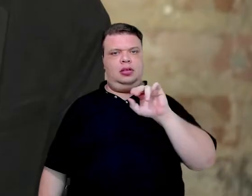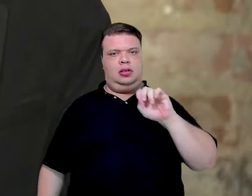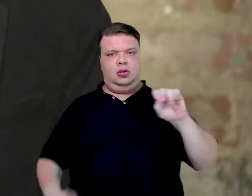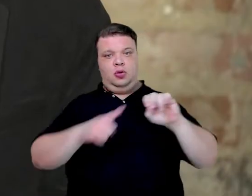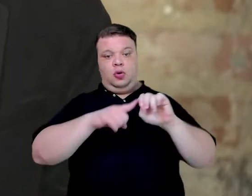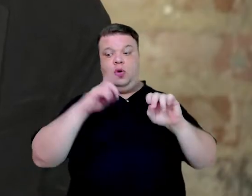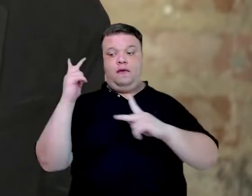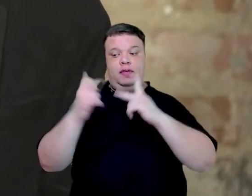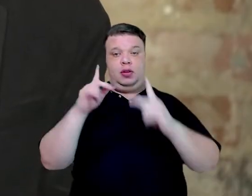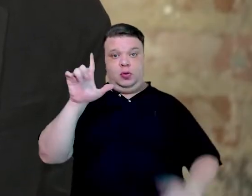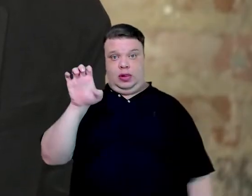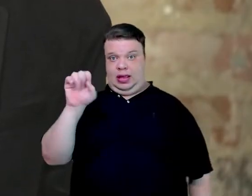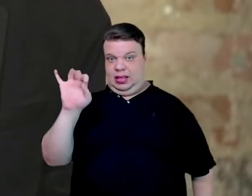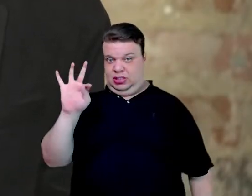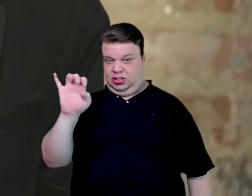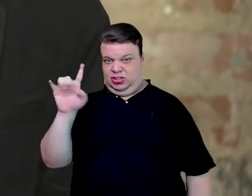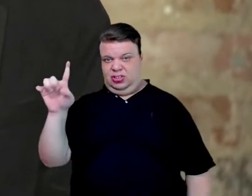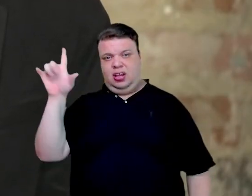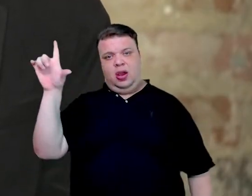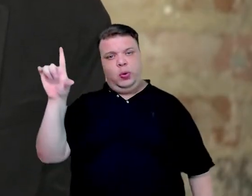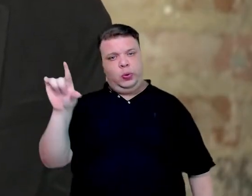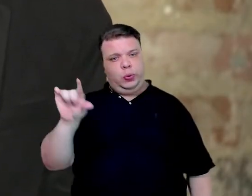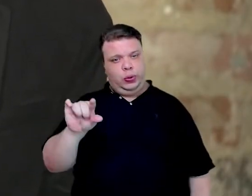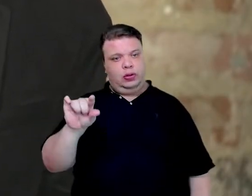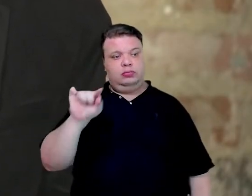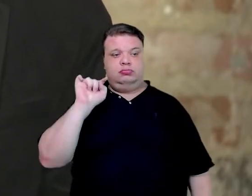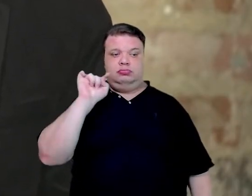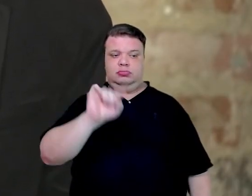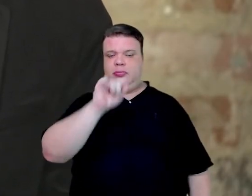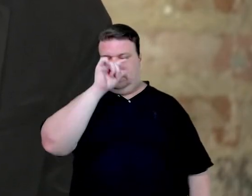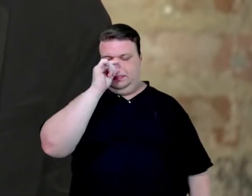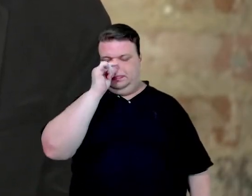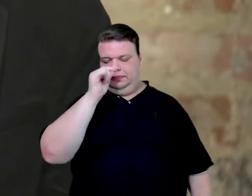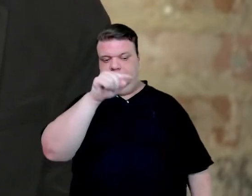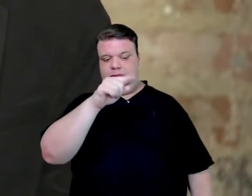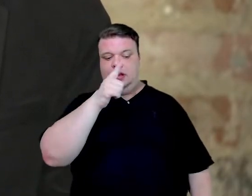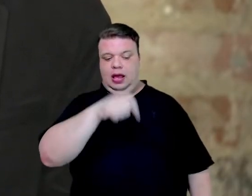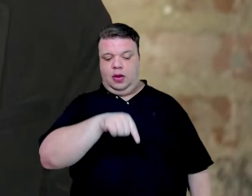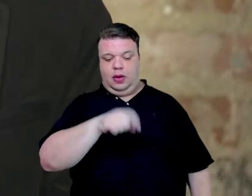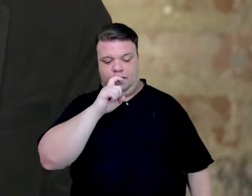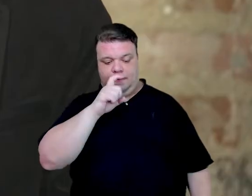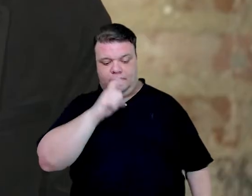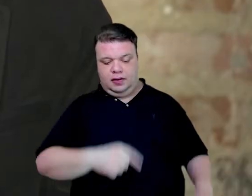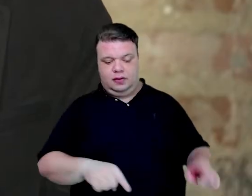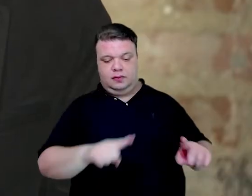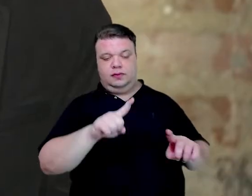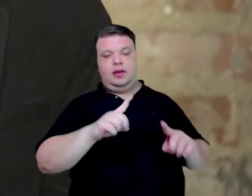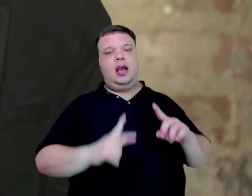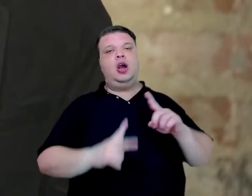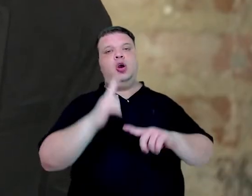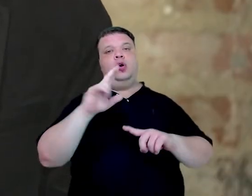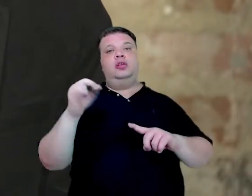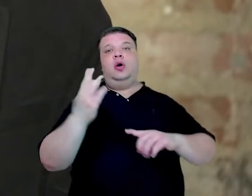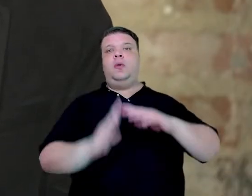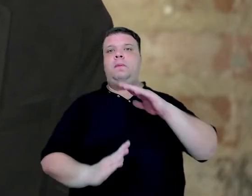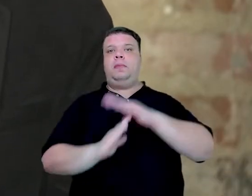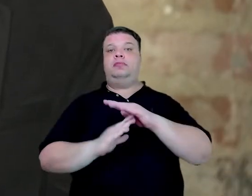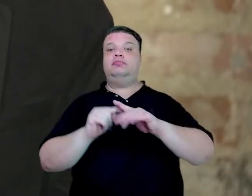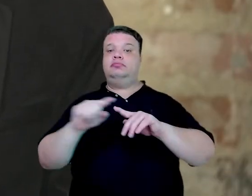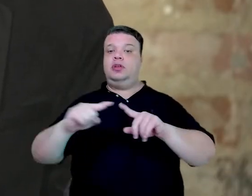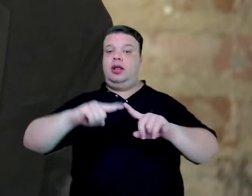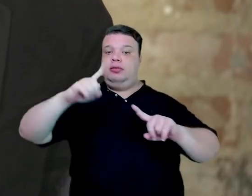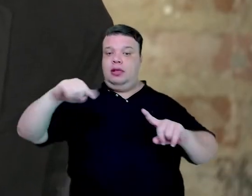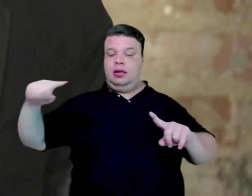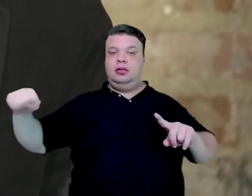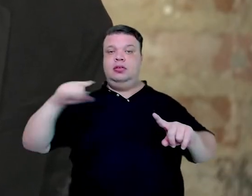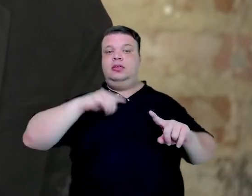ressurgência. Quando ocorre um fenômeno El Niño, os ventos de leste são enfraquecidos e a ressurgência, né,